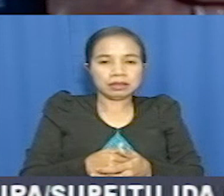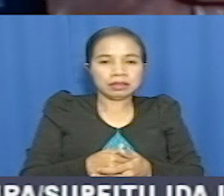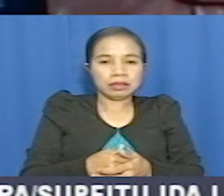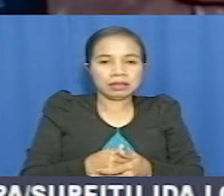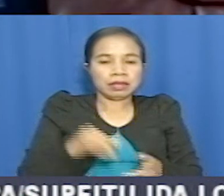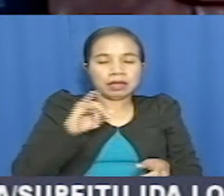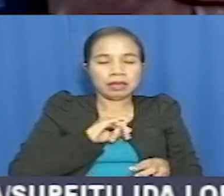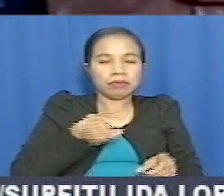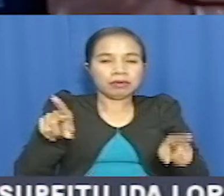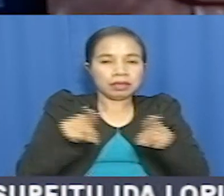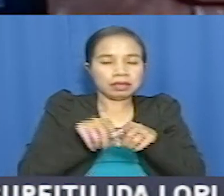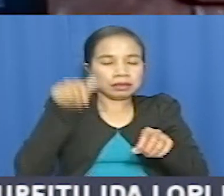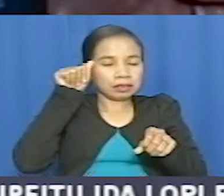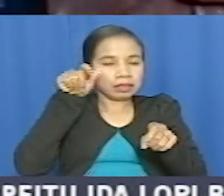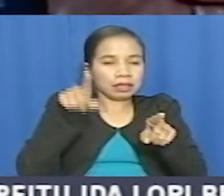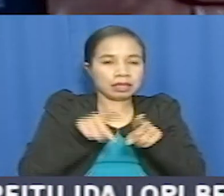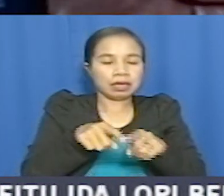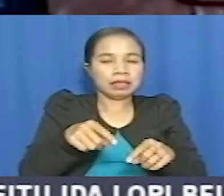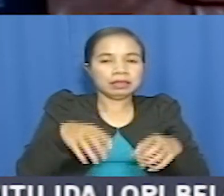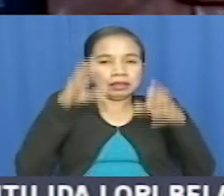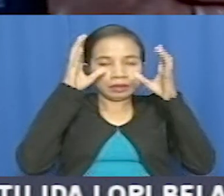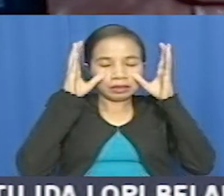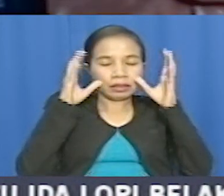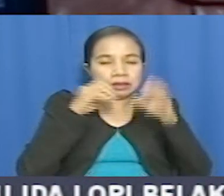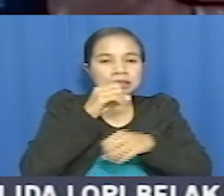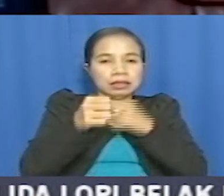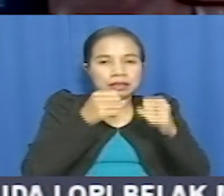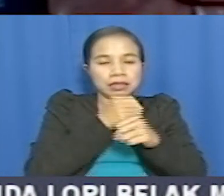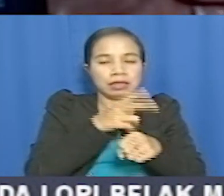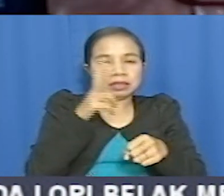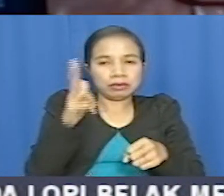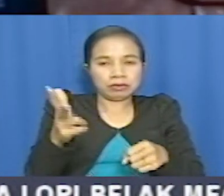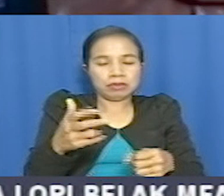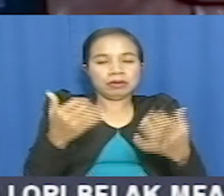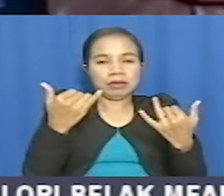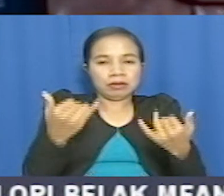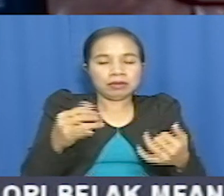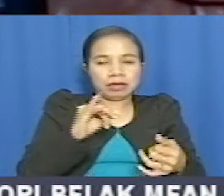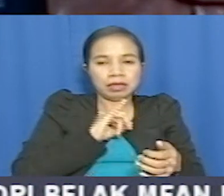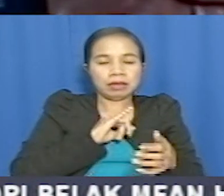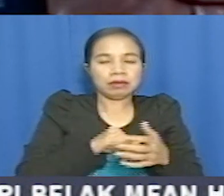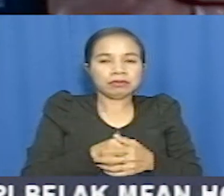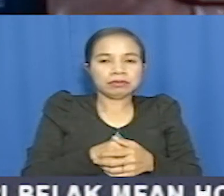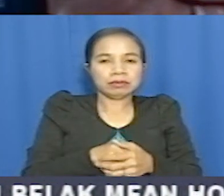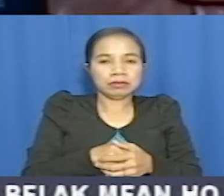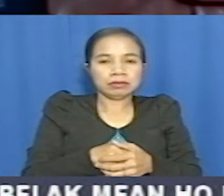awalin hau tu iste kuasa tinan turnu vesinan mak pun hau pakai ni